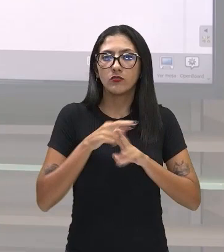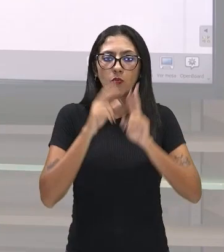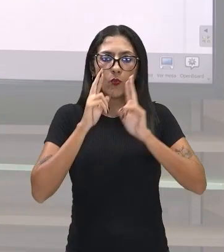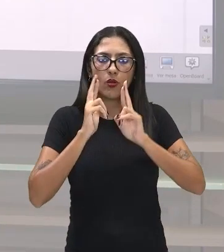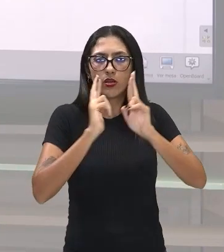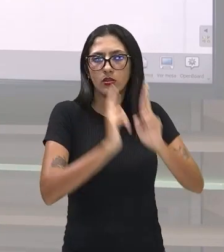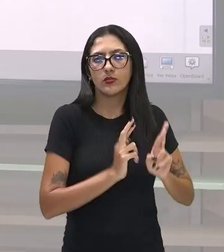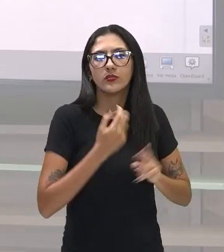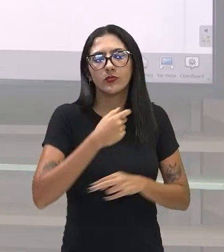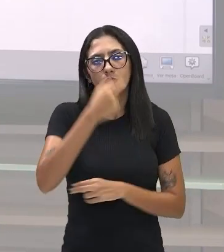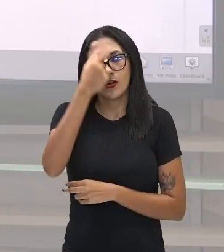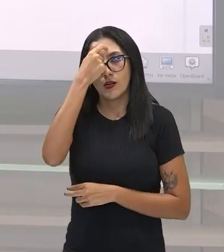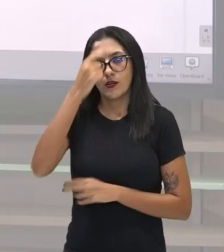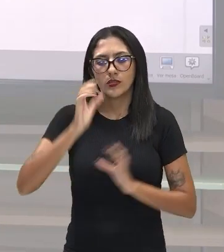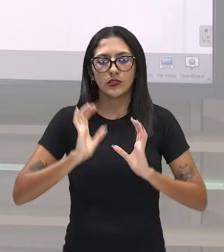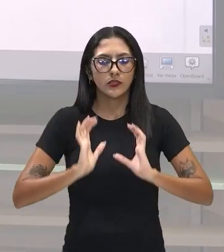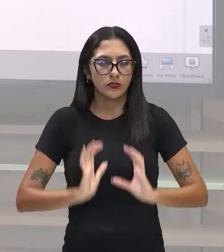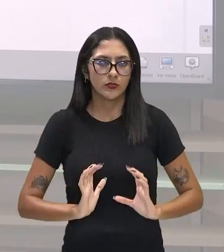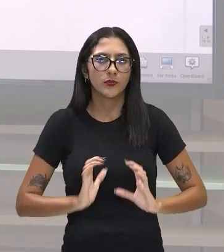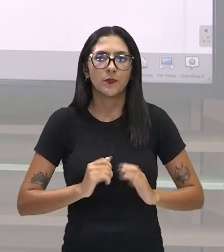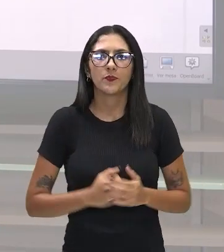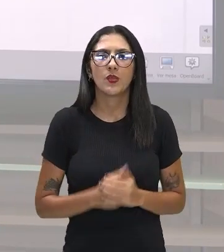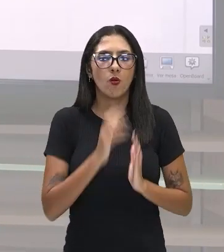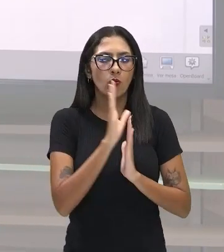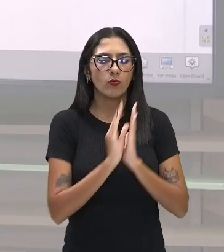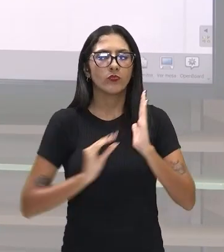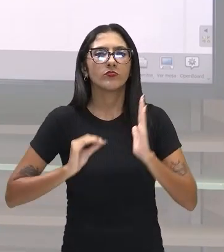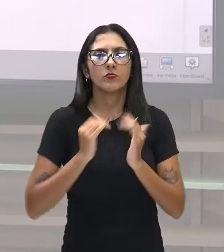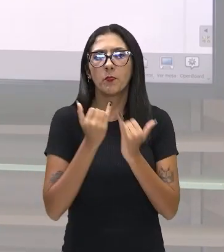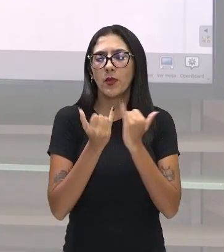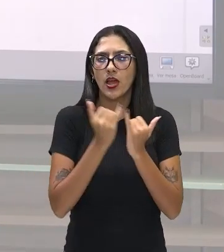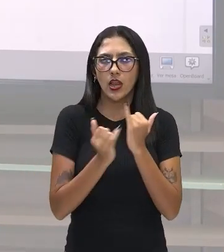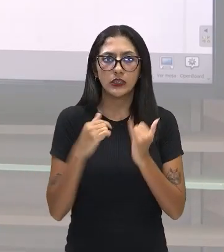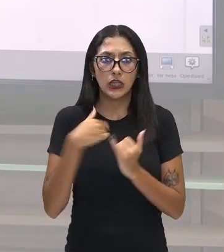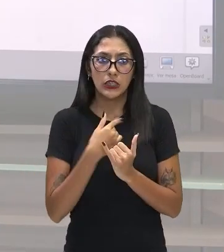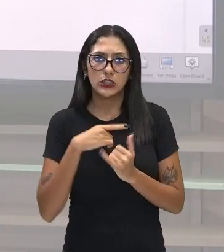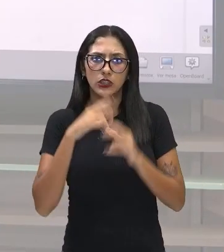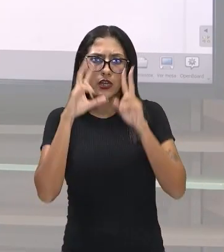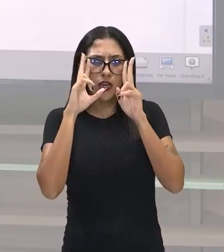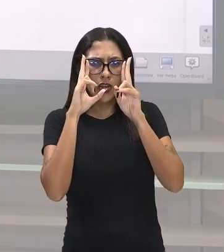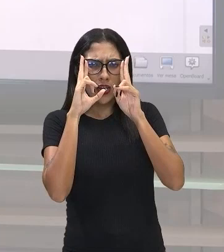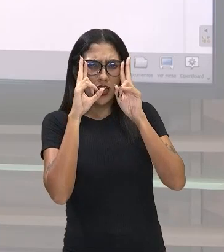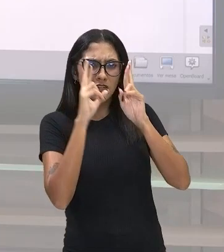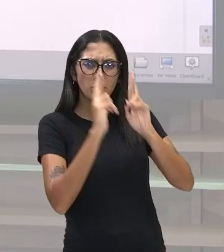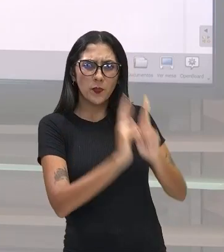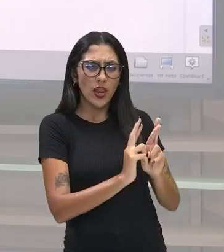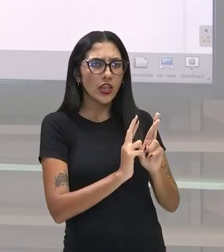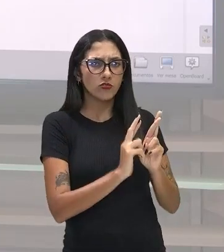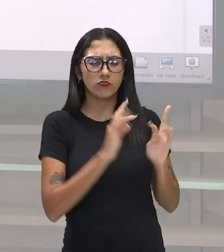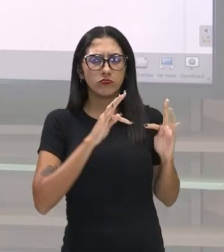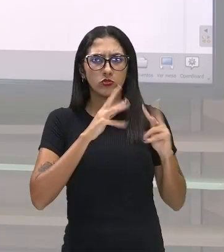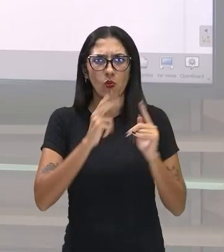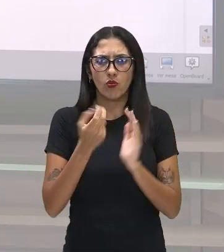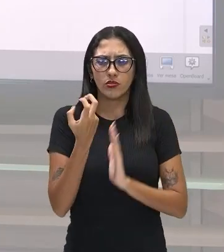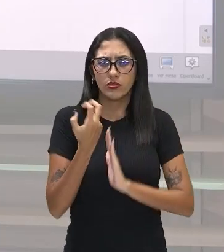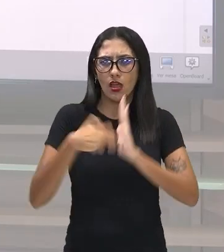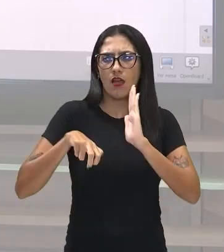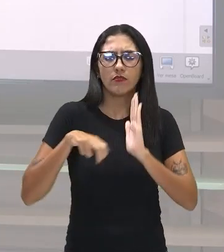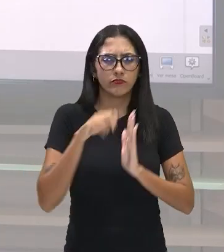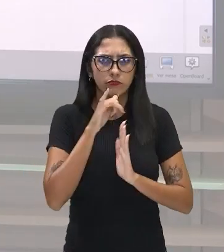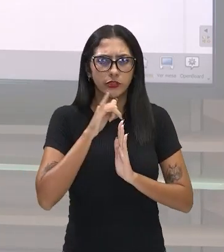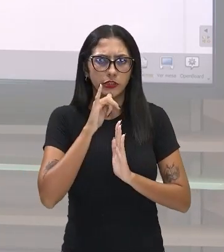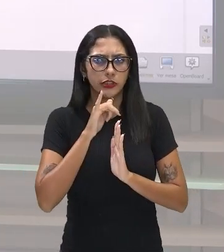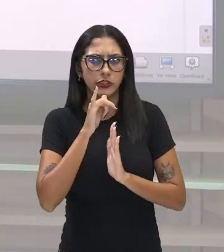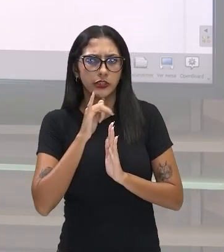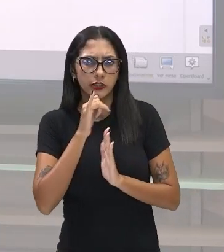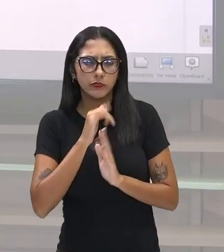É a demonstração de que você zela, que você preza pelos tributos que o seu pai, a sua